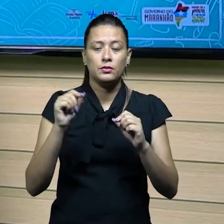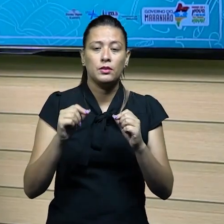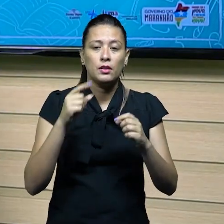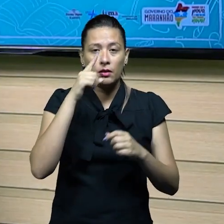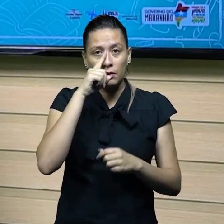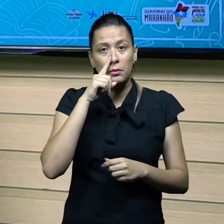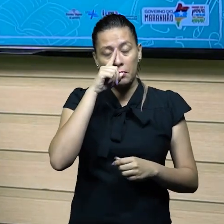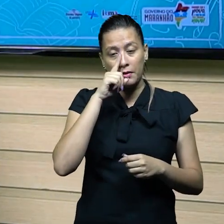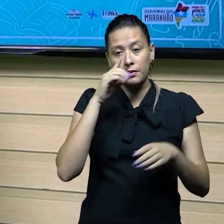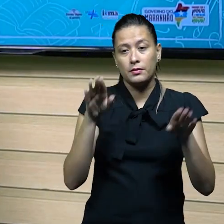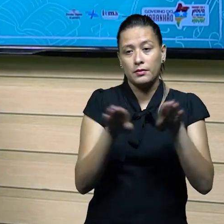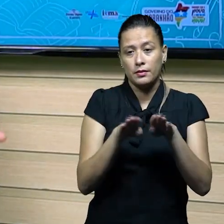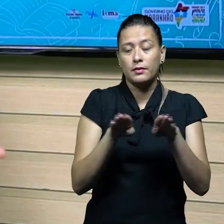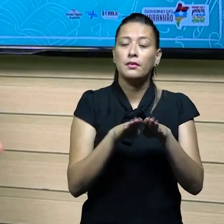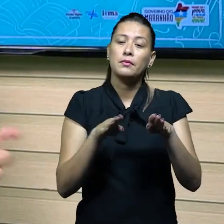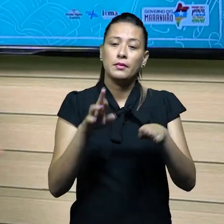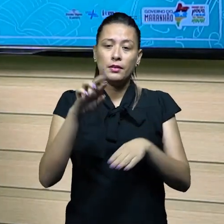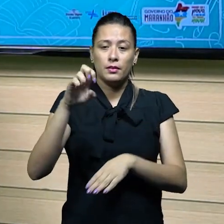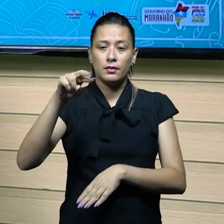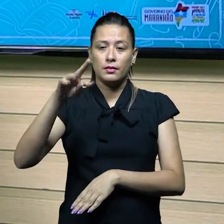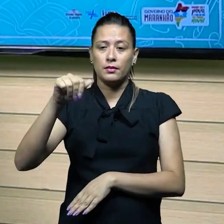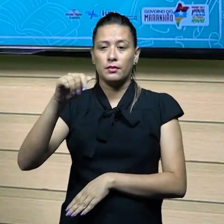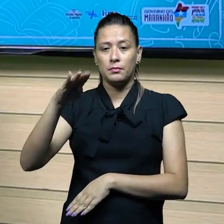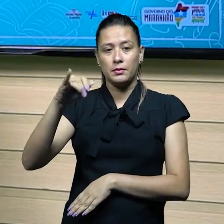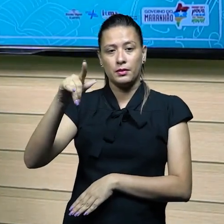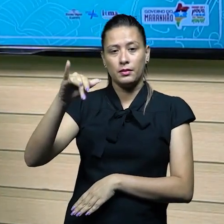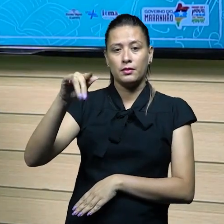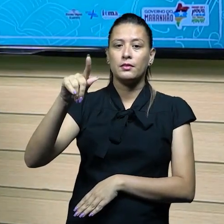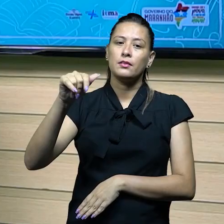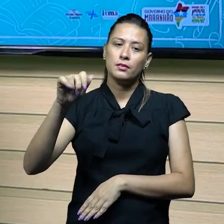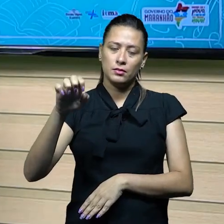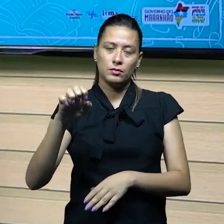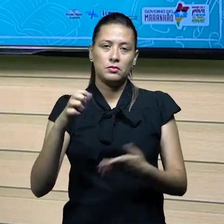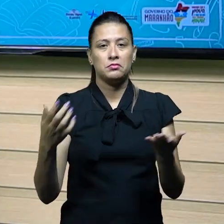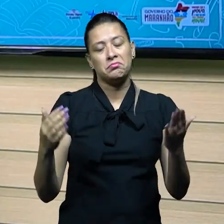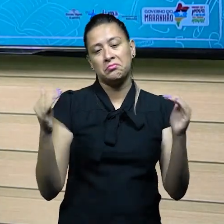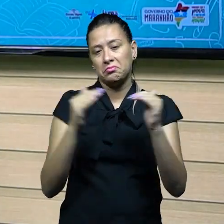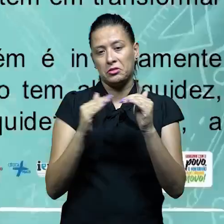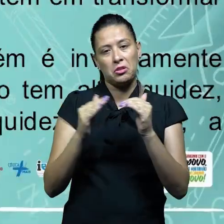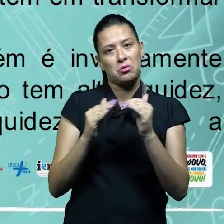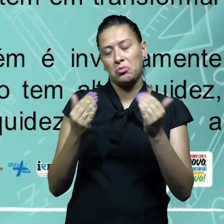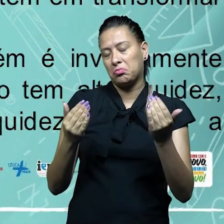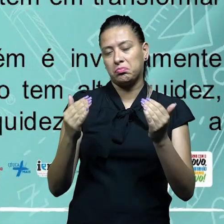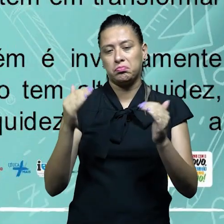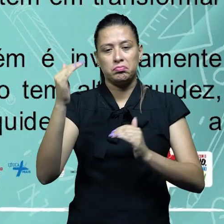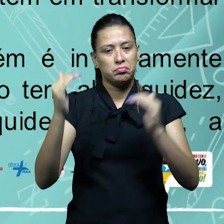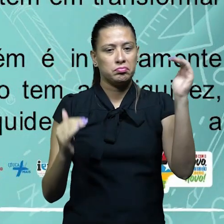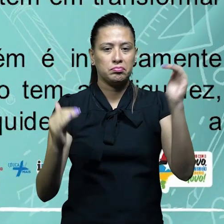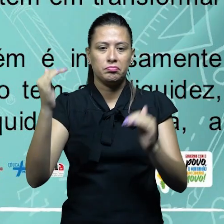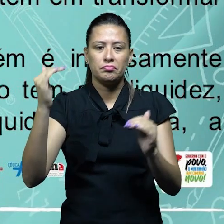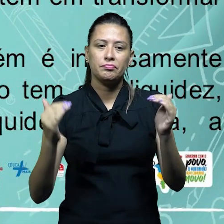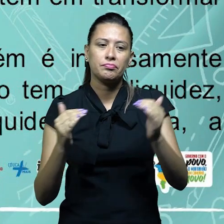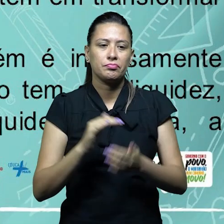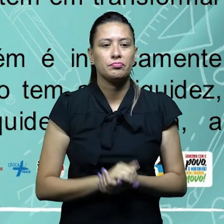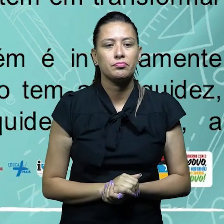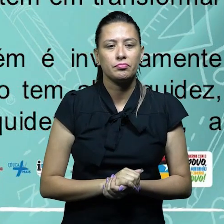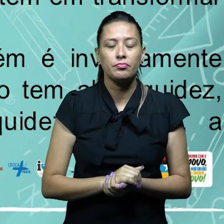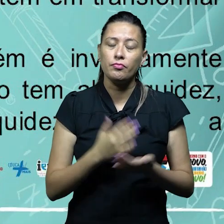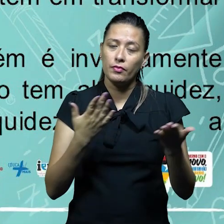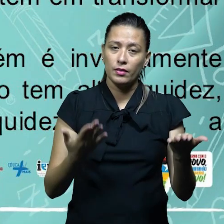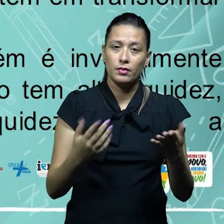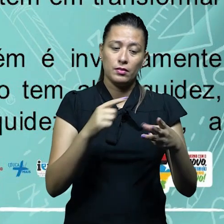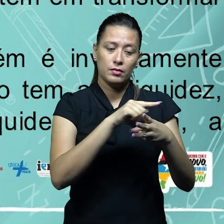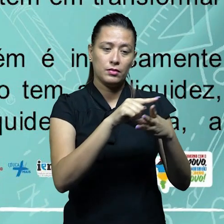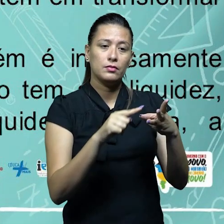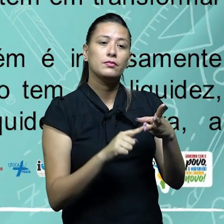tríade de investimentos o risco e a rentabilidade vão estar juntos no mesmo momento. Tá bem? Dificilmente. No entanto, os investimentos também